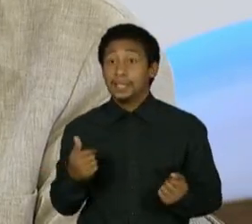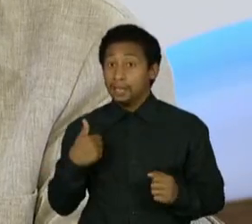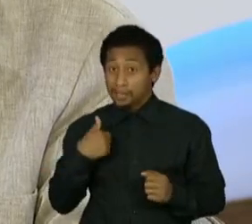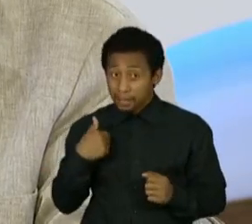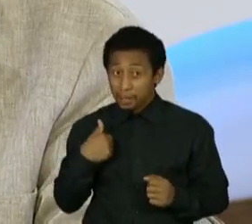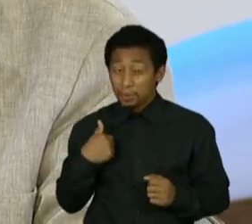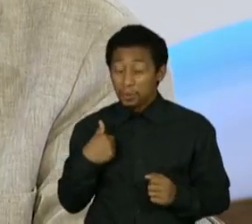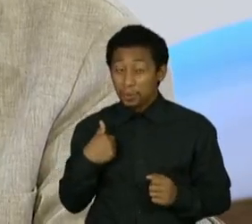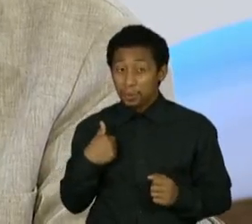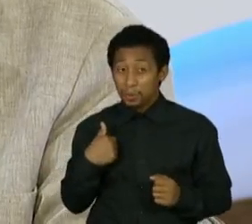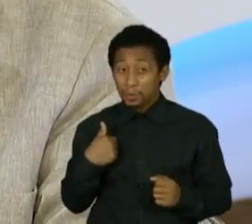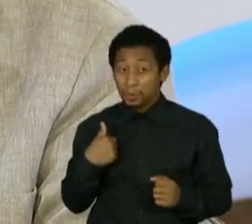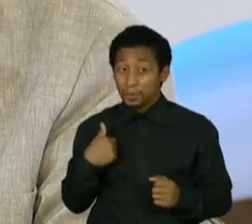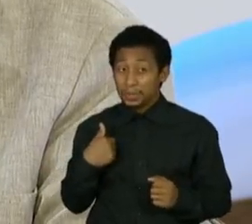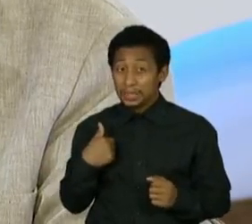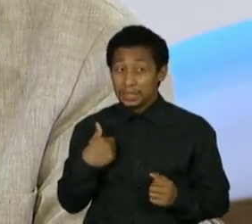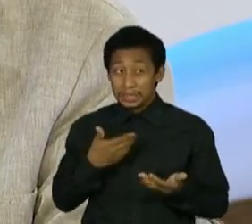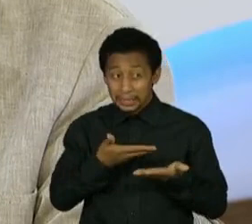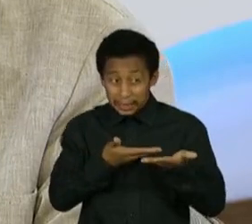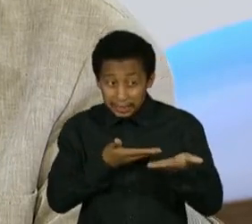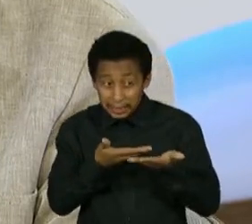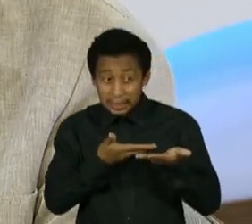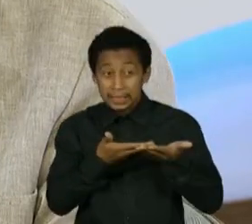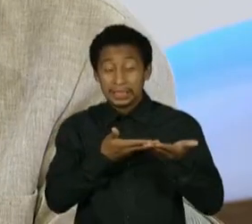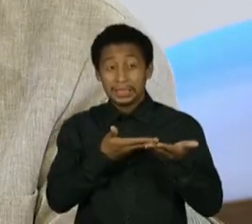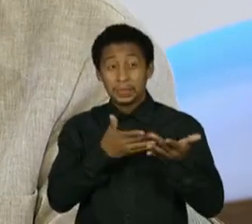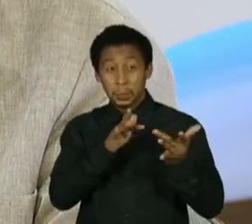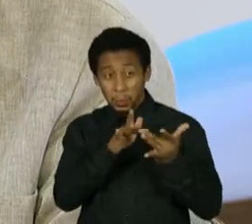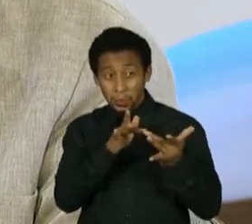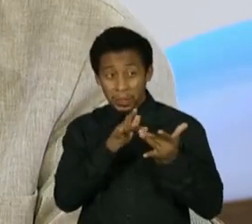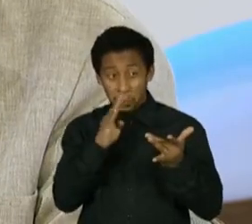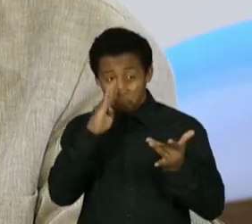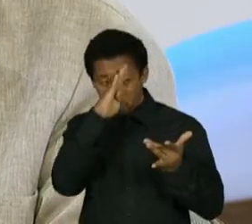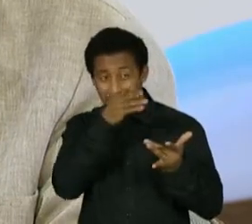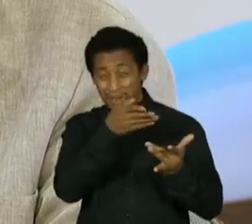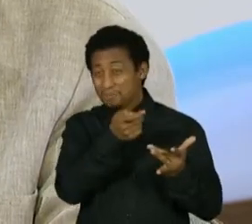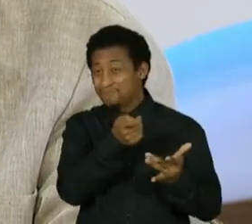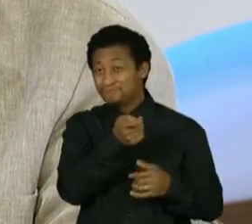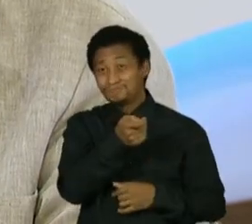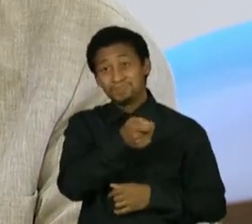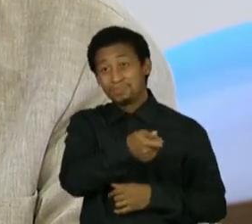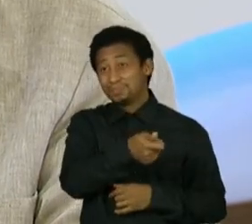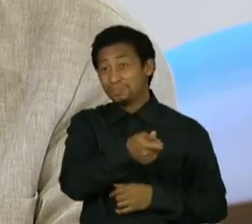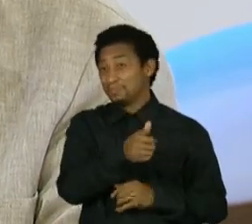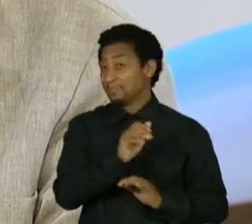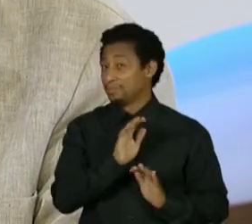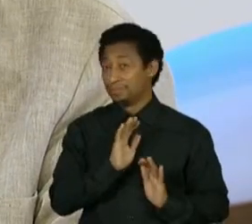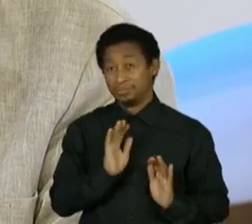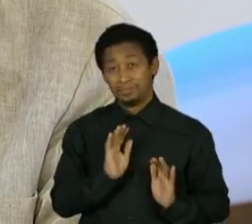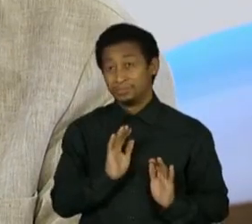com o presidente Bolsonaro, exceto essa passagem